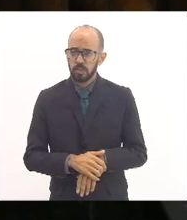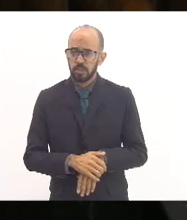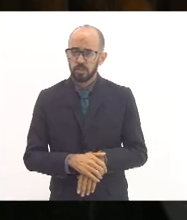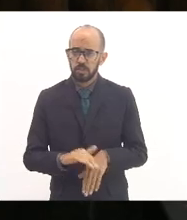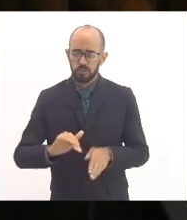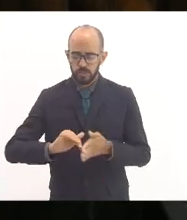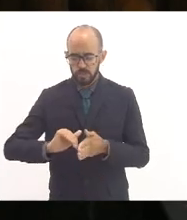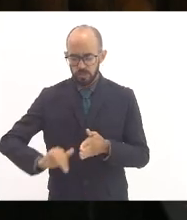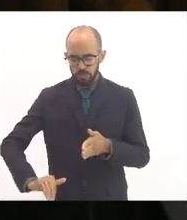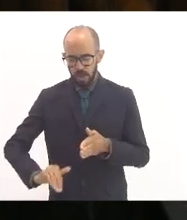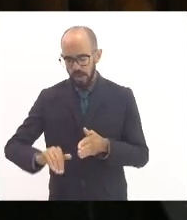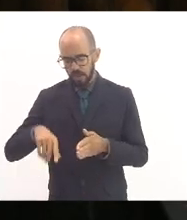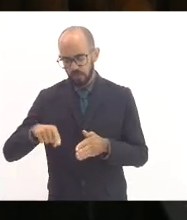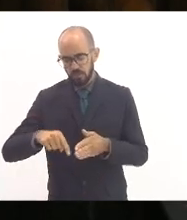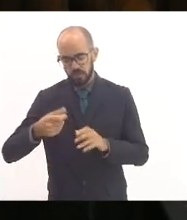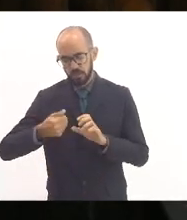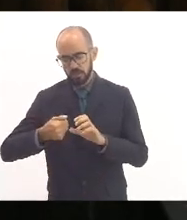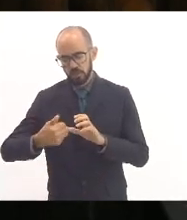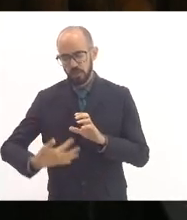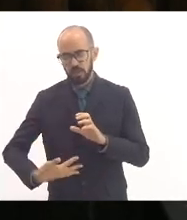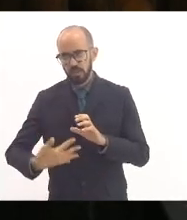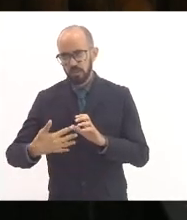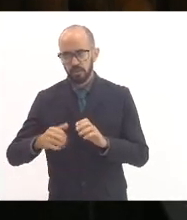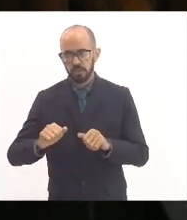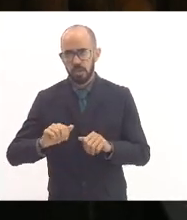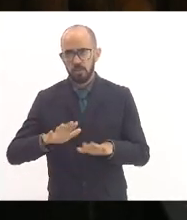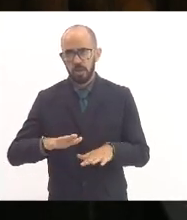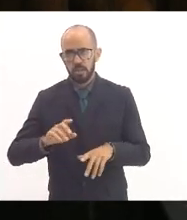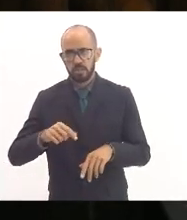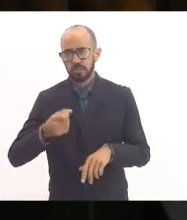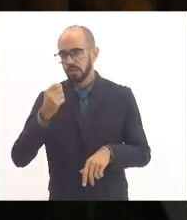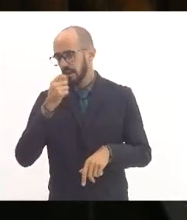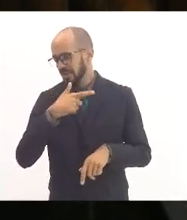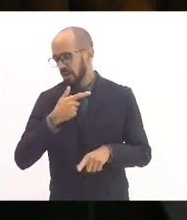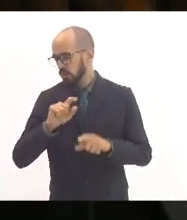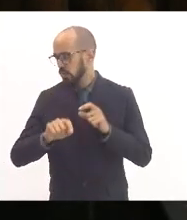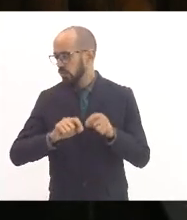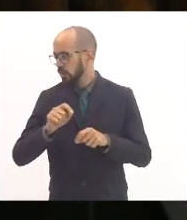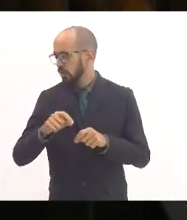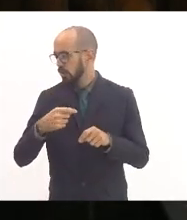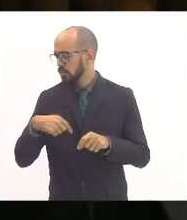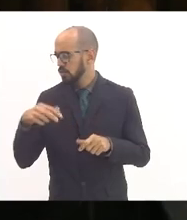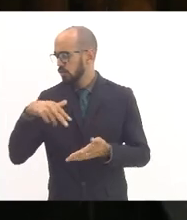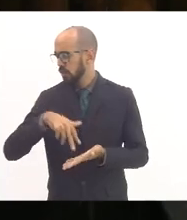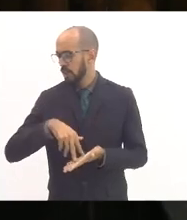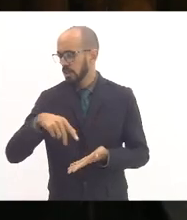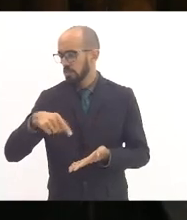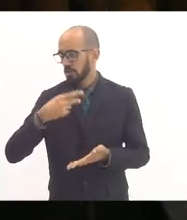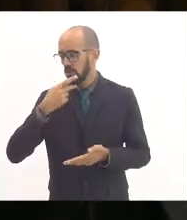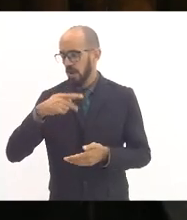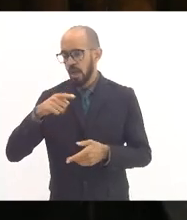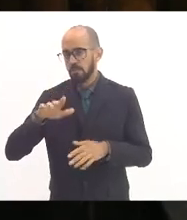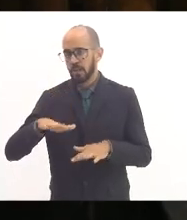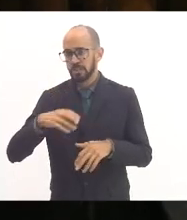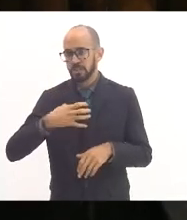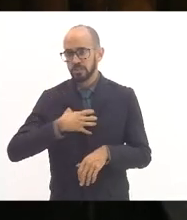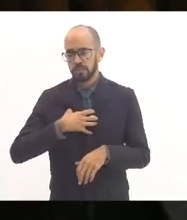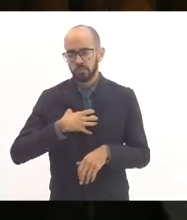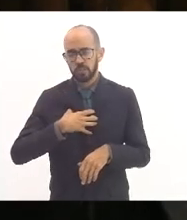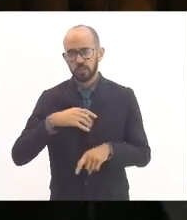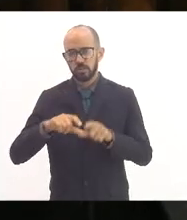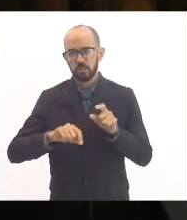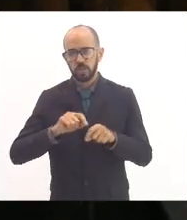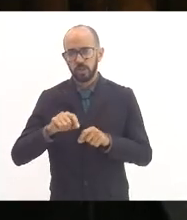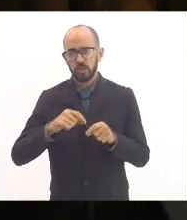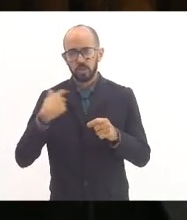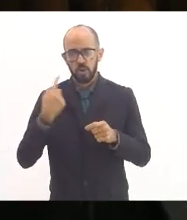separada para eles para esse detalhe né eu não engraçado a gente veio aqui falar e não é a impressão de que nós temos de Nossa